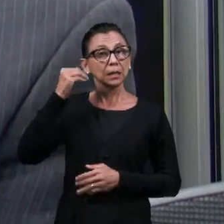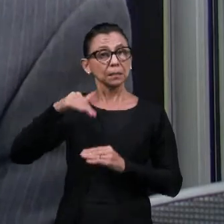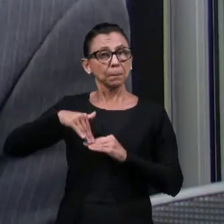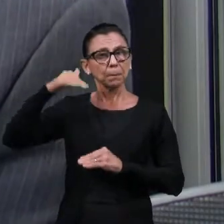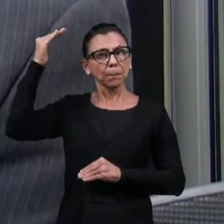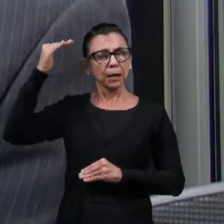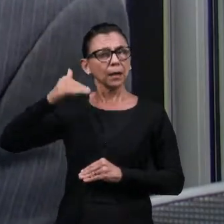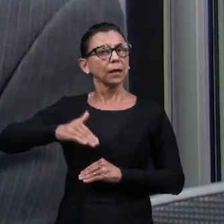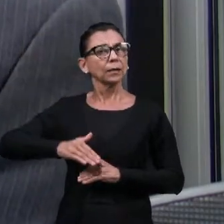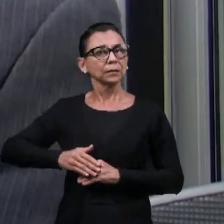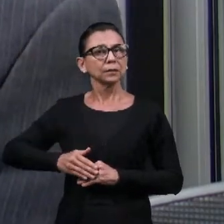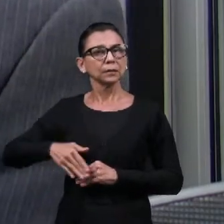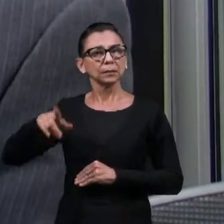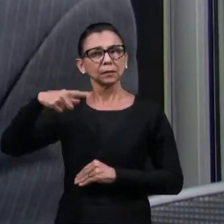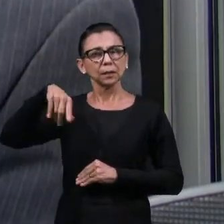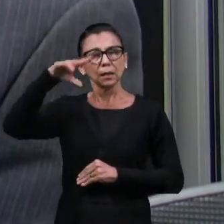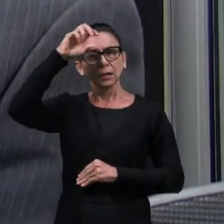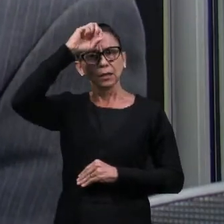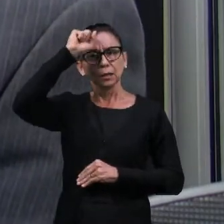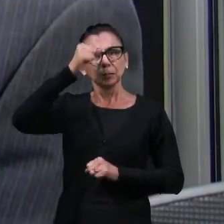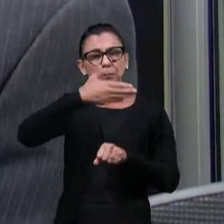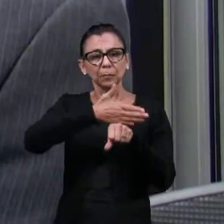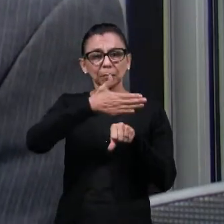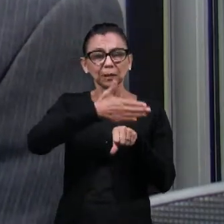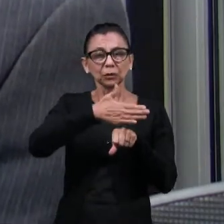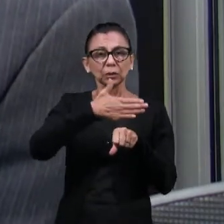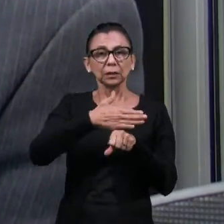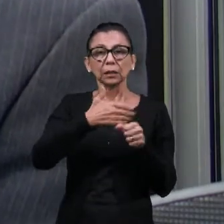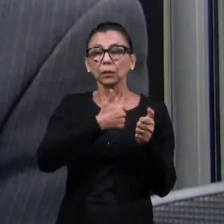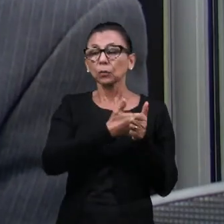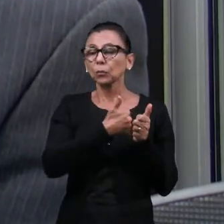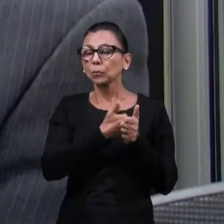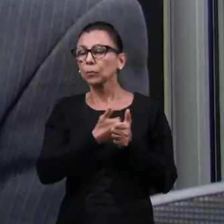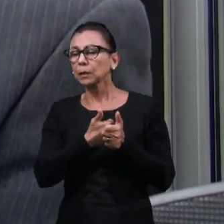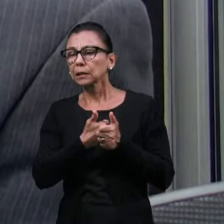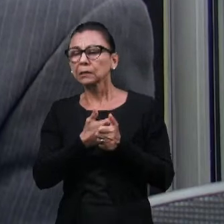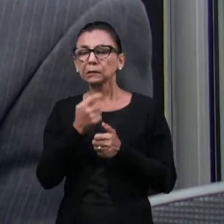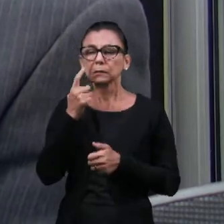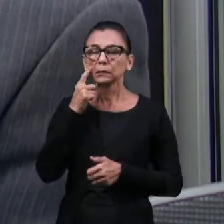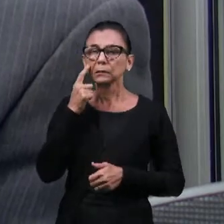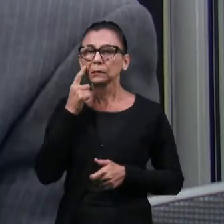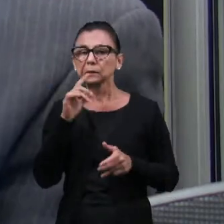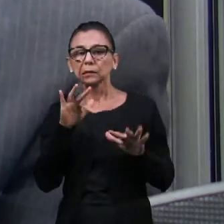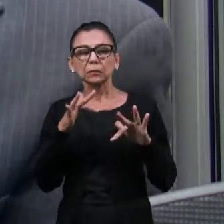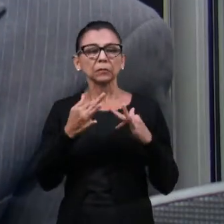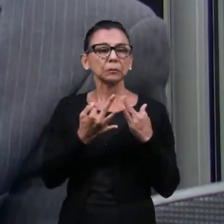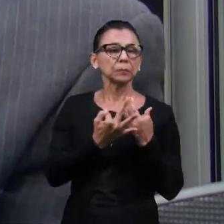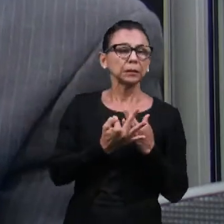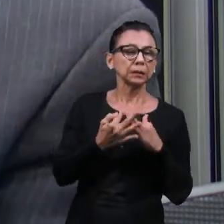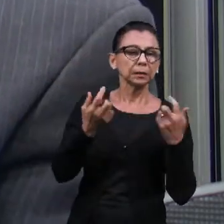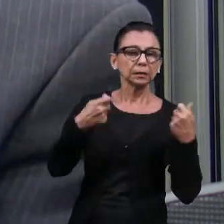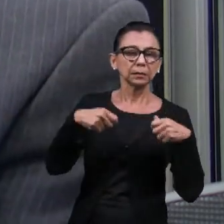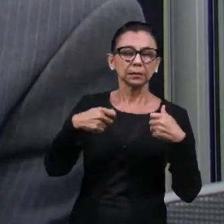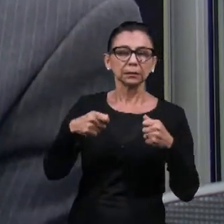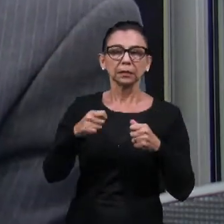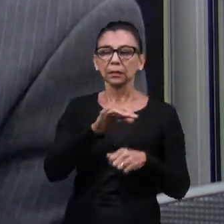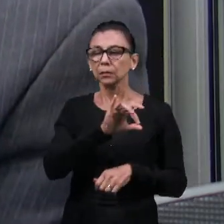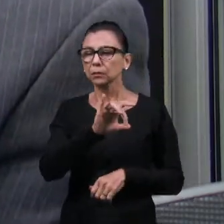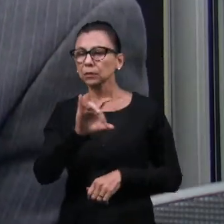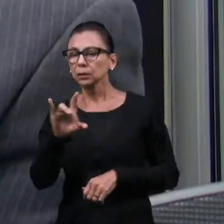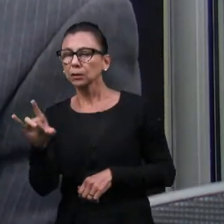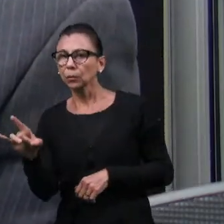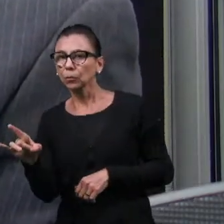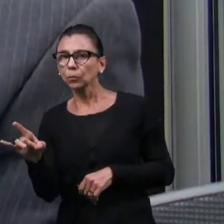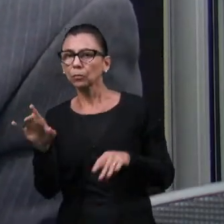em prática, acompanhar, né, diariamente ali a família, a igreja, as estruturas, grupo